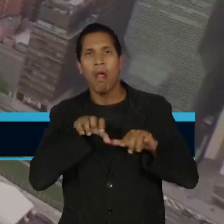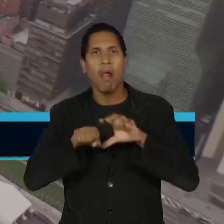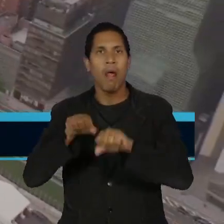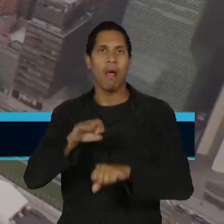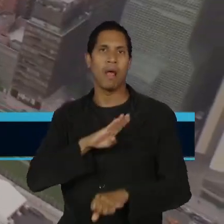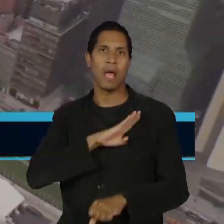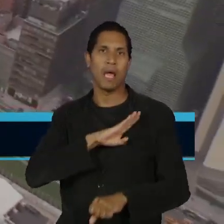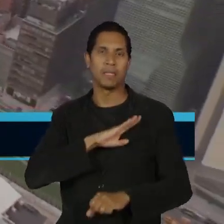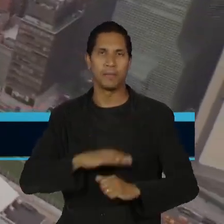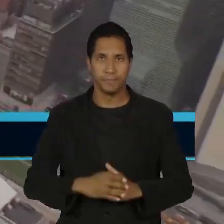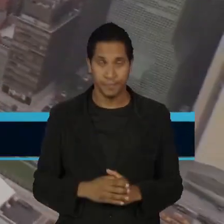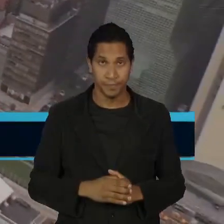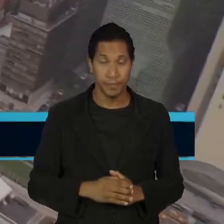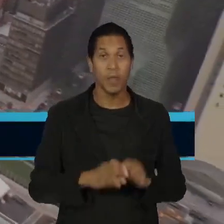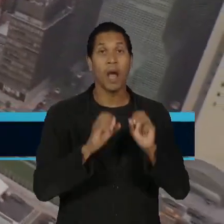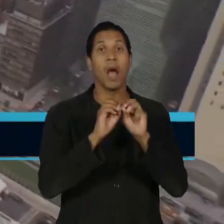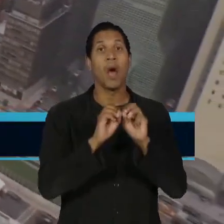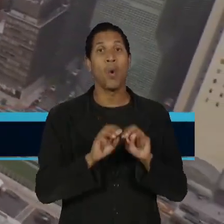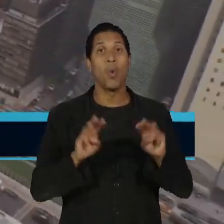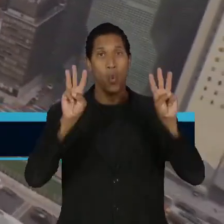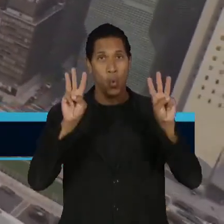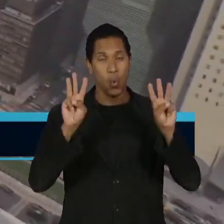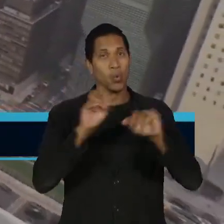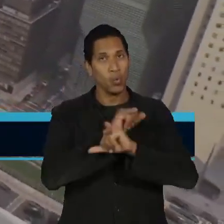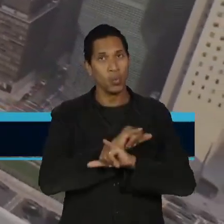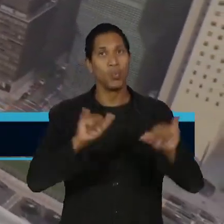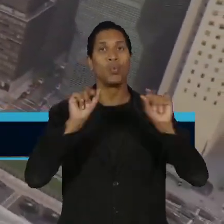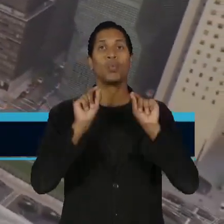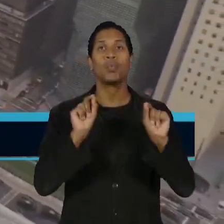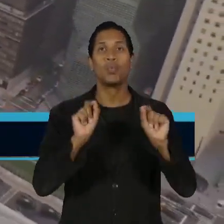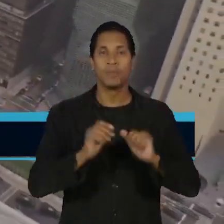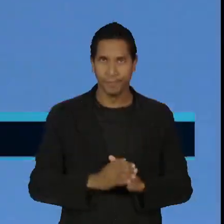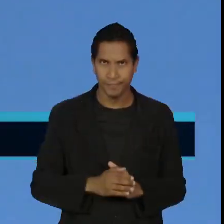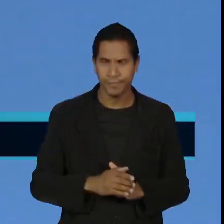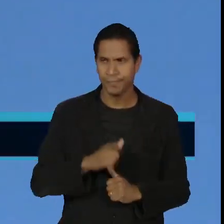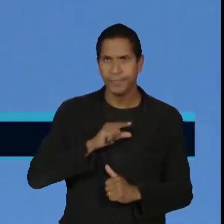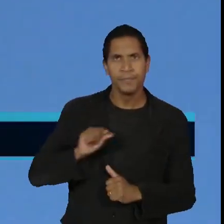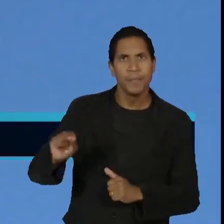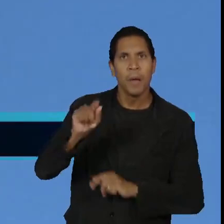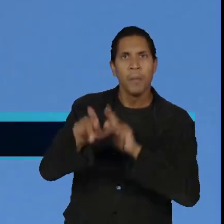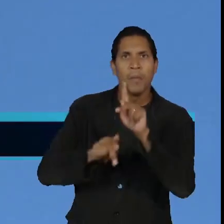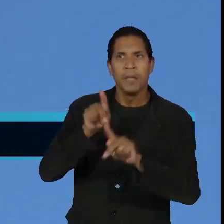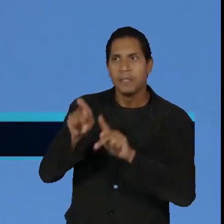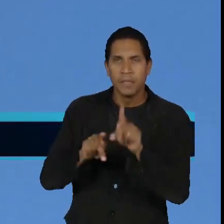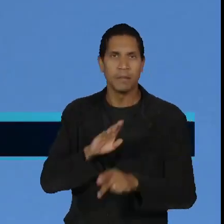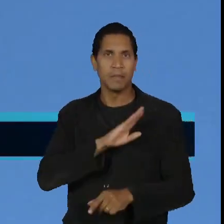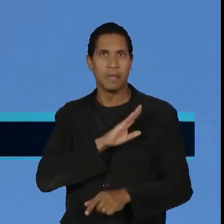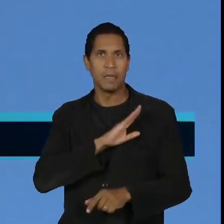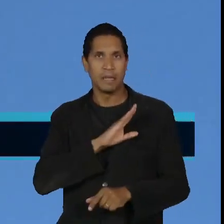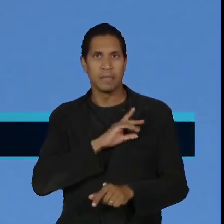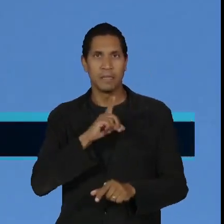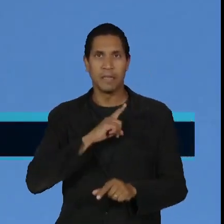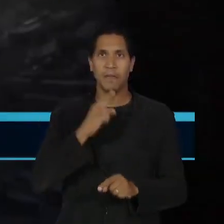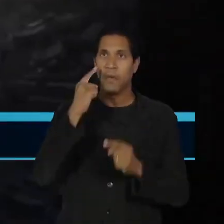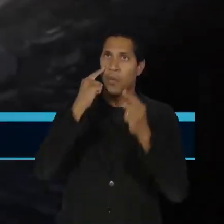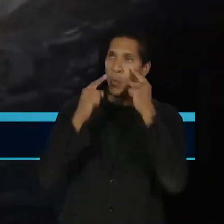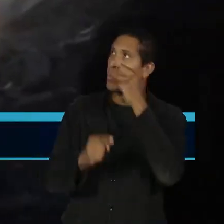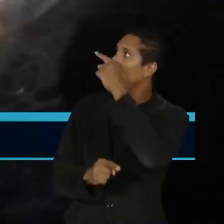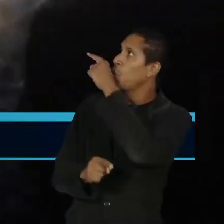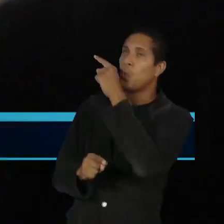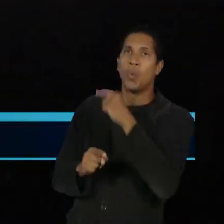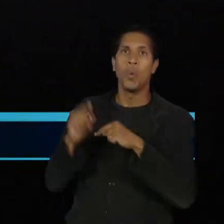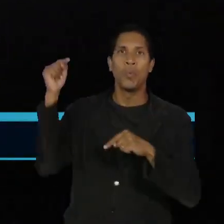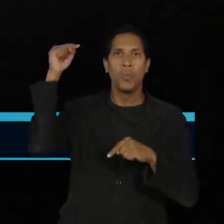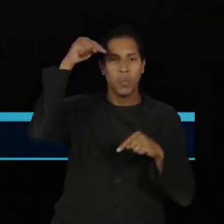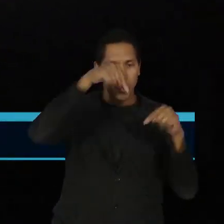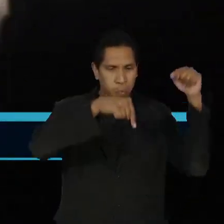A Organização das Nações Unidas afirmou que a situação dos civis em Gaza, sitiados pelas bombas e a destruição de suas